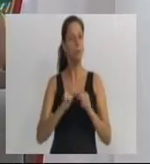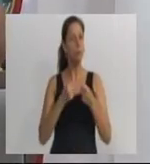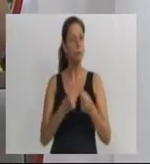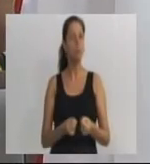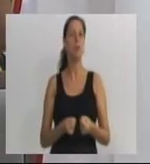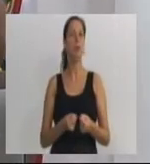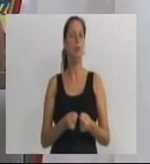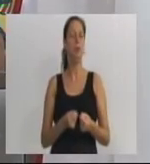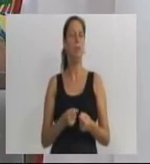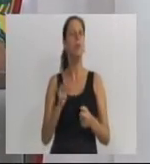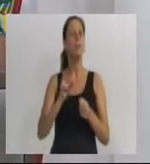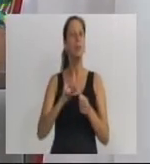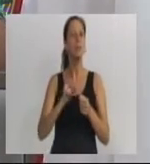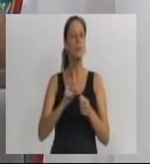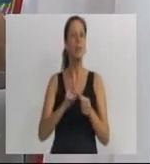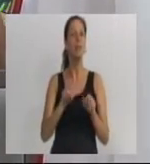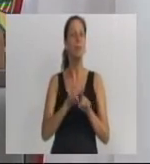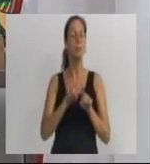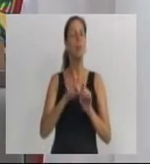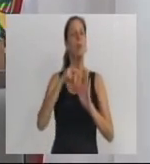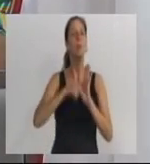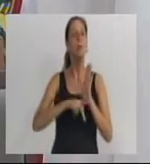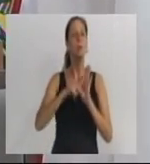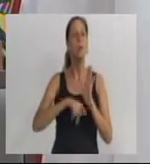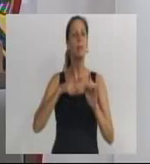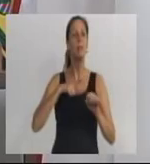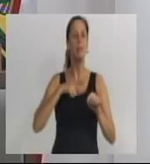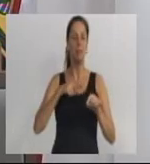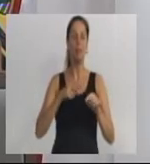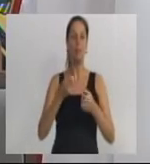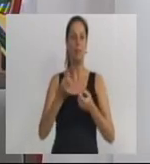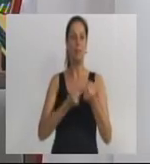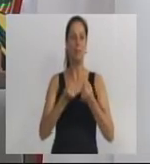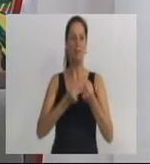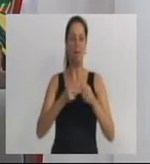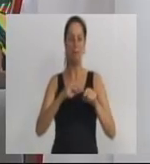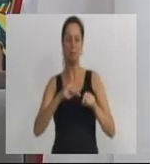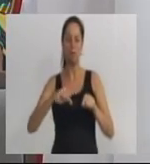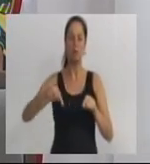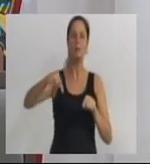apresentar uma rotatória, para apresentar um projeto que realmente dê mais segurança ao trânsito